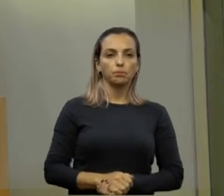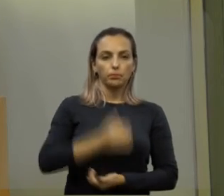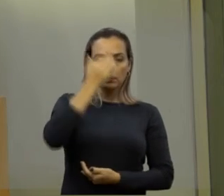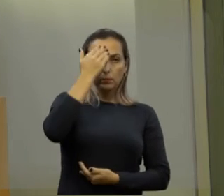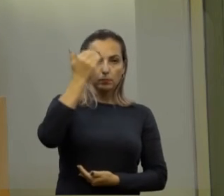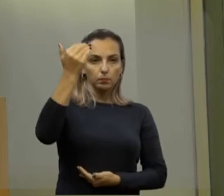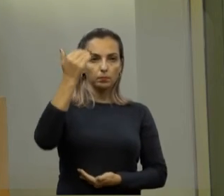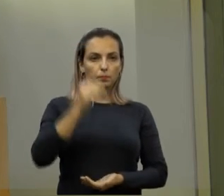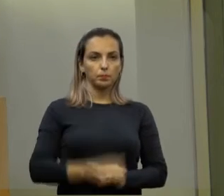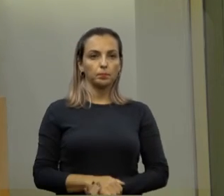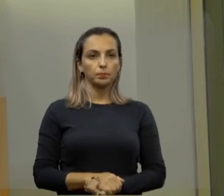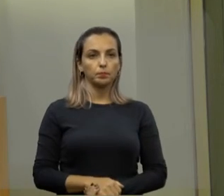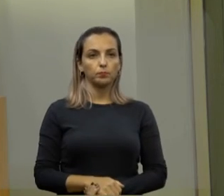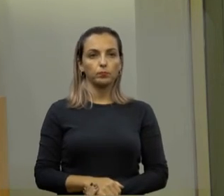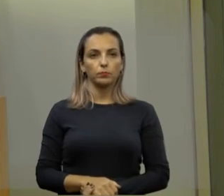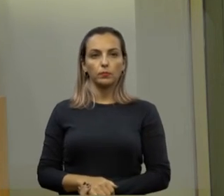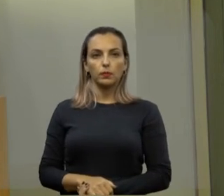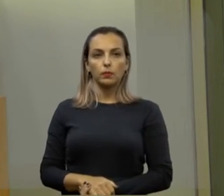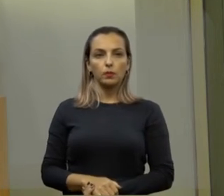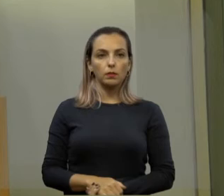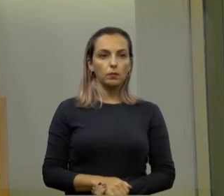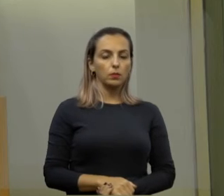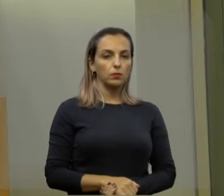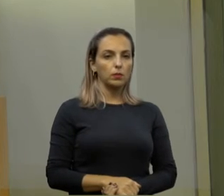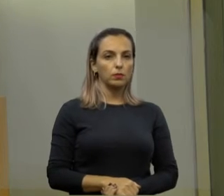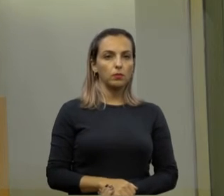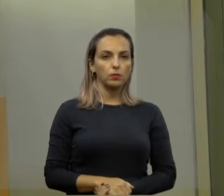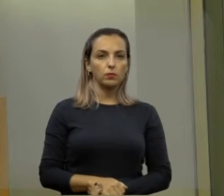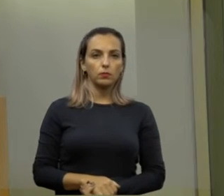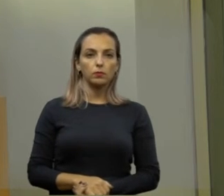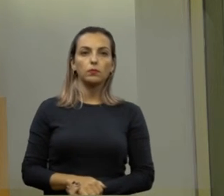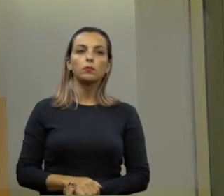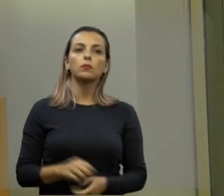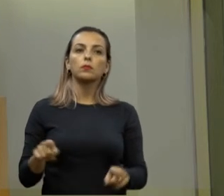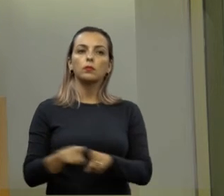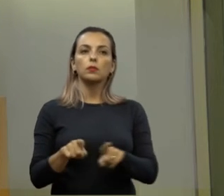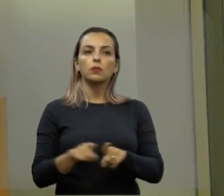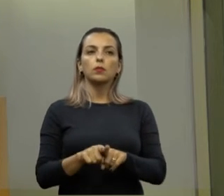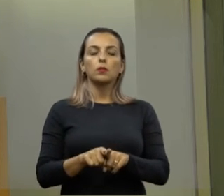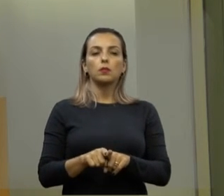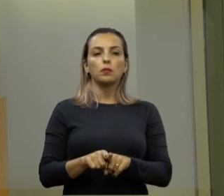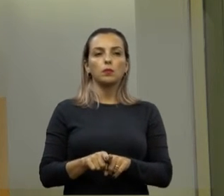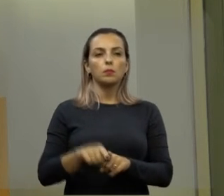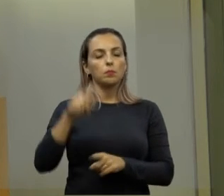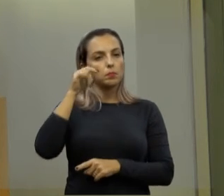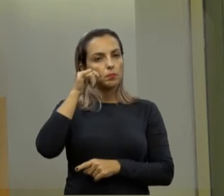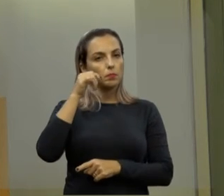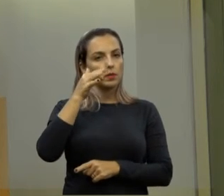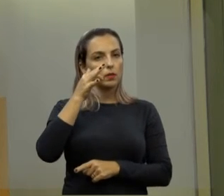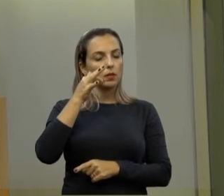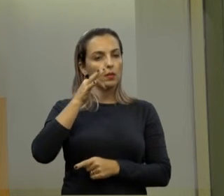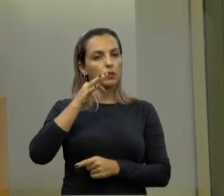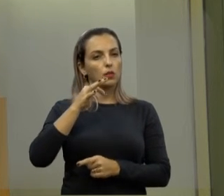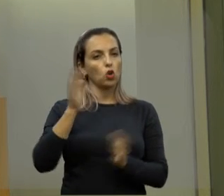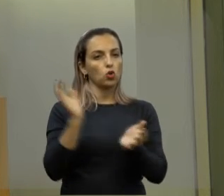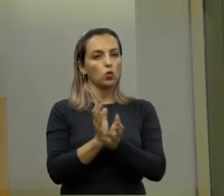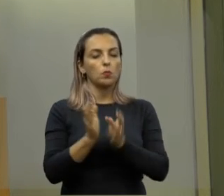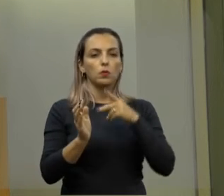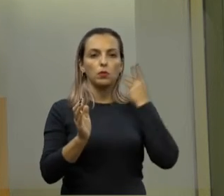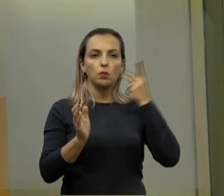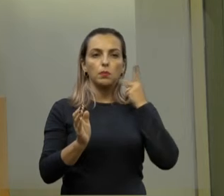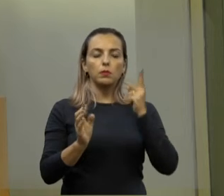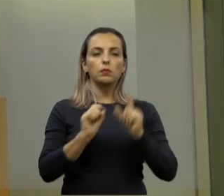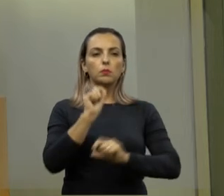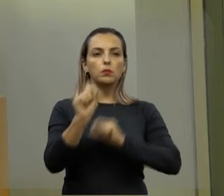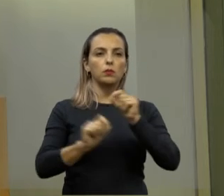e assim já estendo plantas mais vereadores que assinaram conosco Fabi Virgília Luiz o boi ele comprou nele Tainara Faria